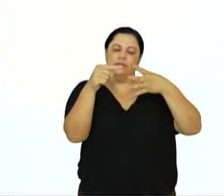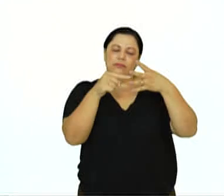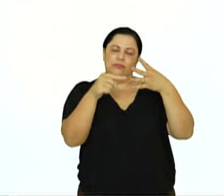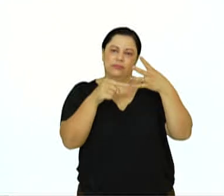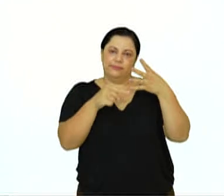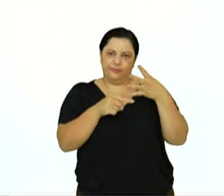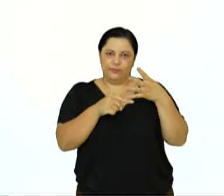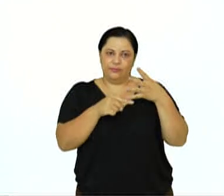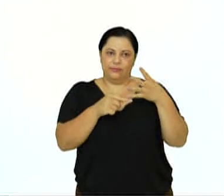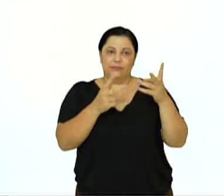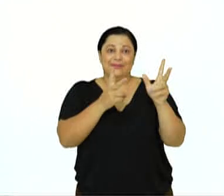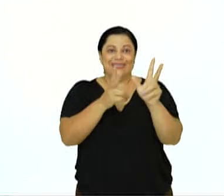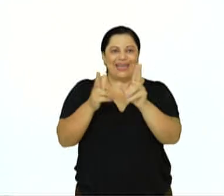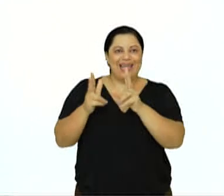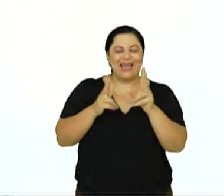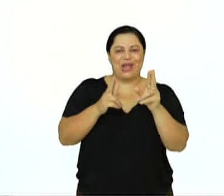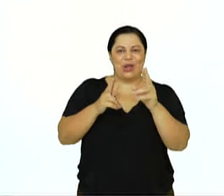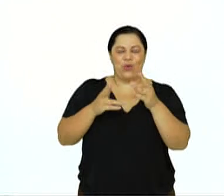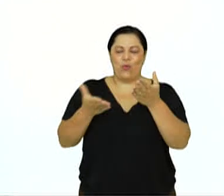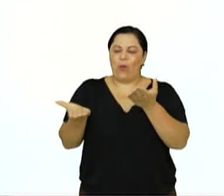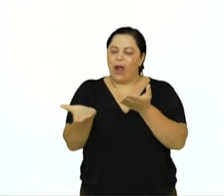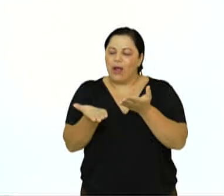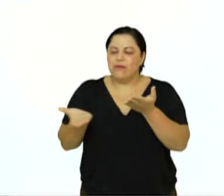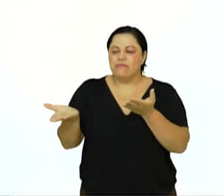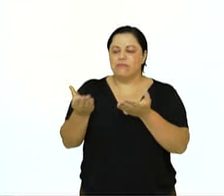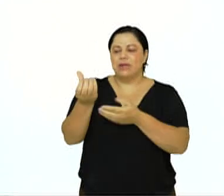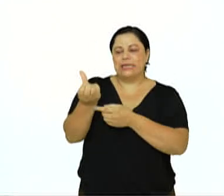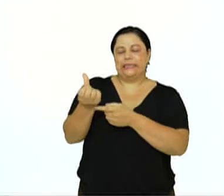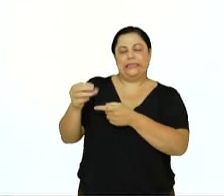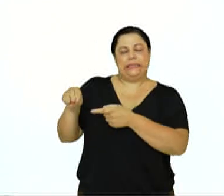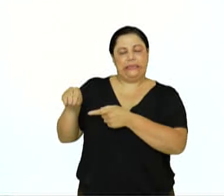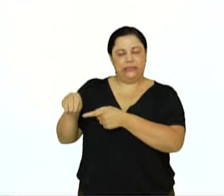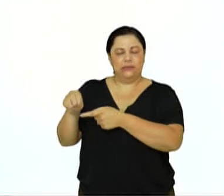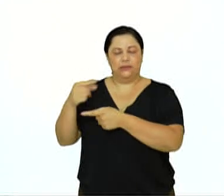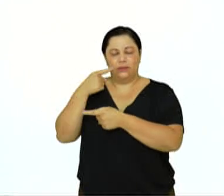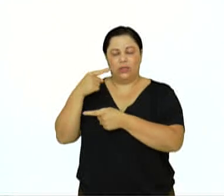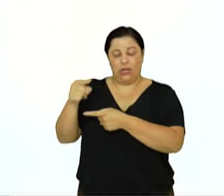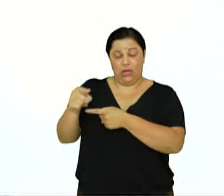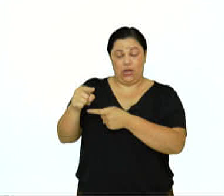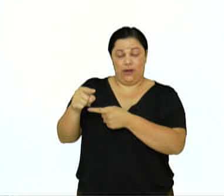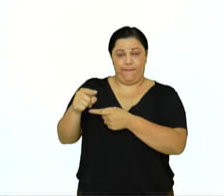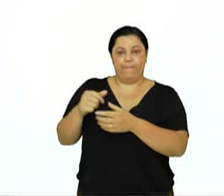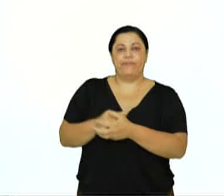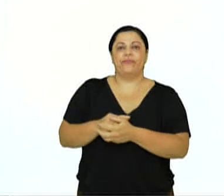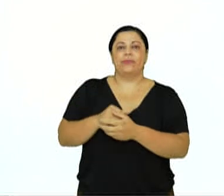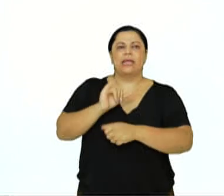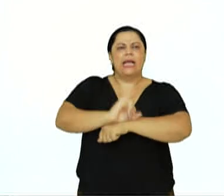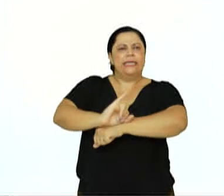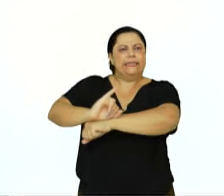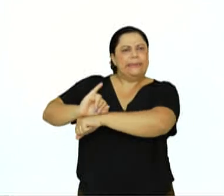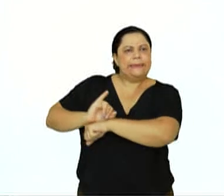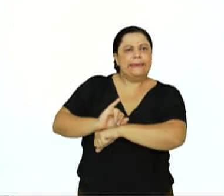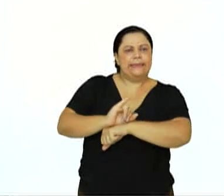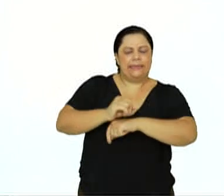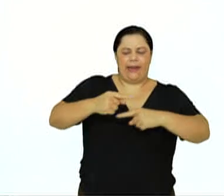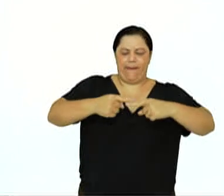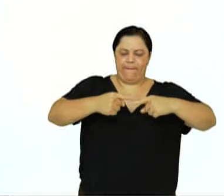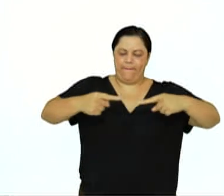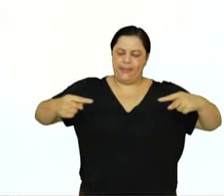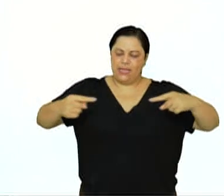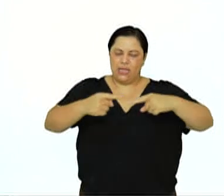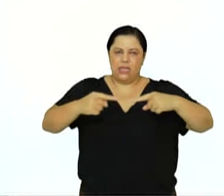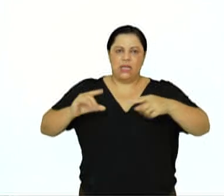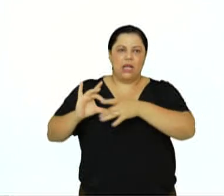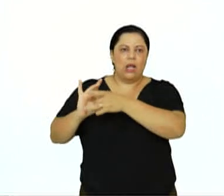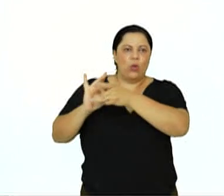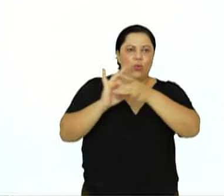está sobreposto, com uma haste de ferro passando pelo centro de cada bloco, unindo-os